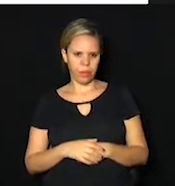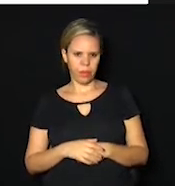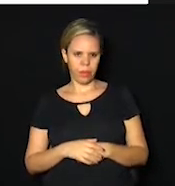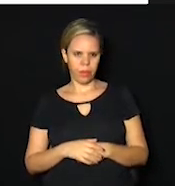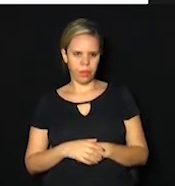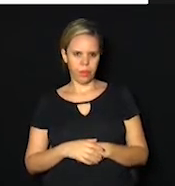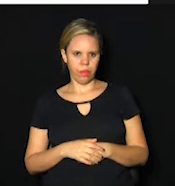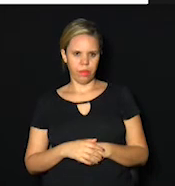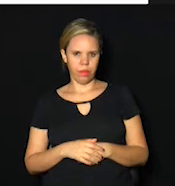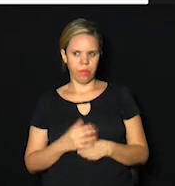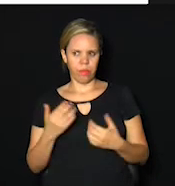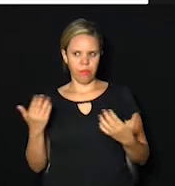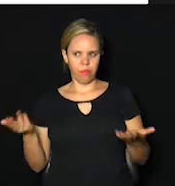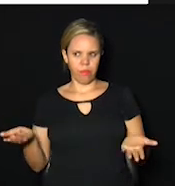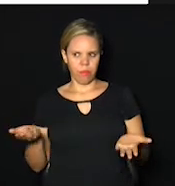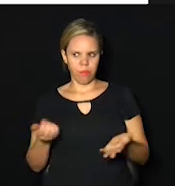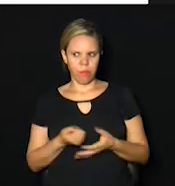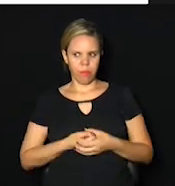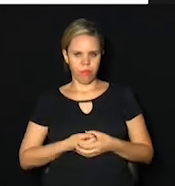Então,